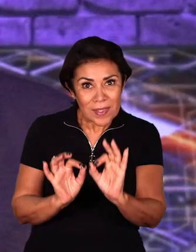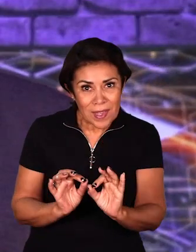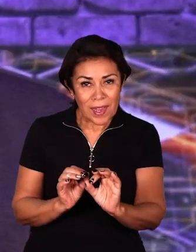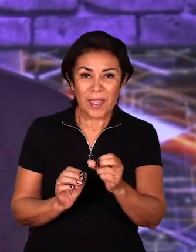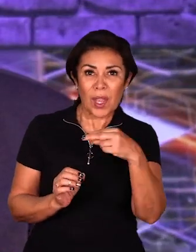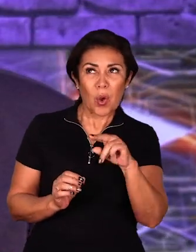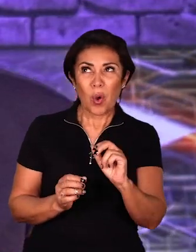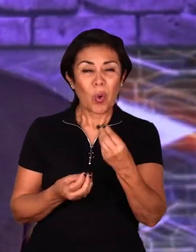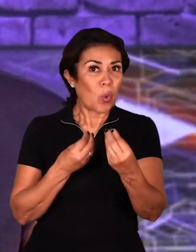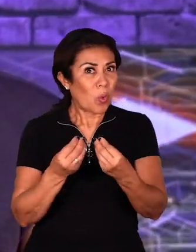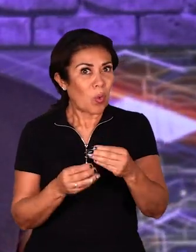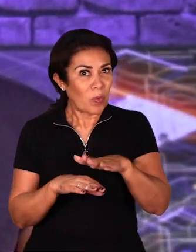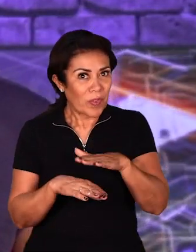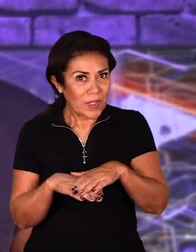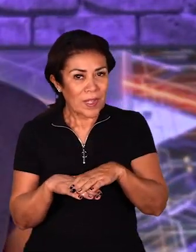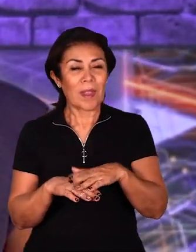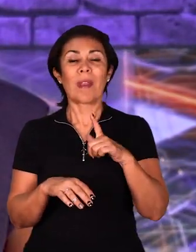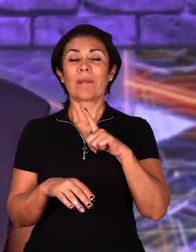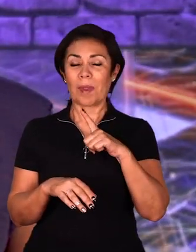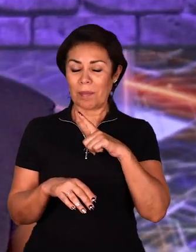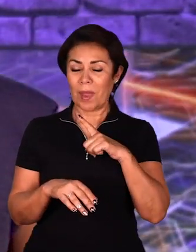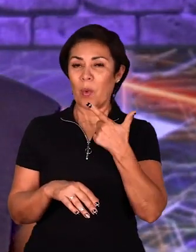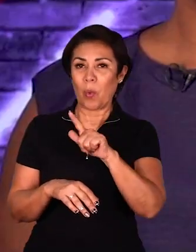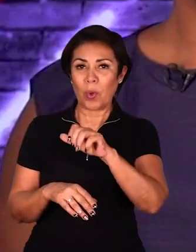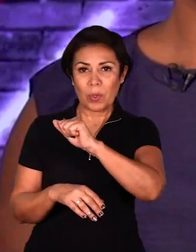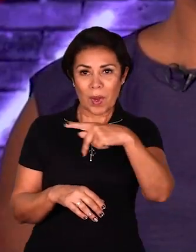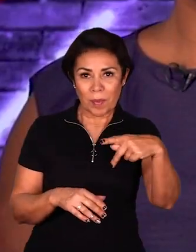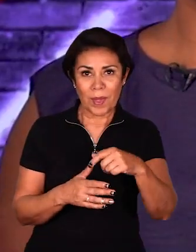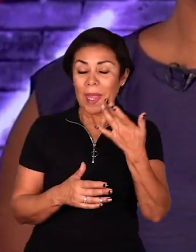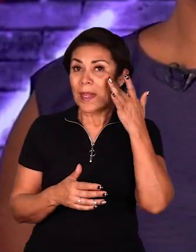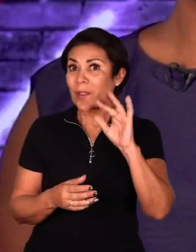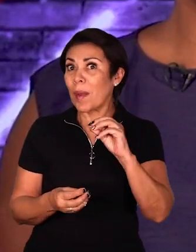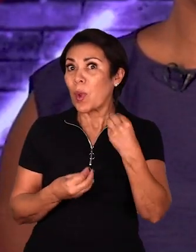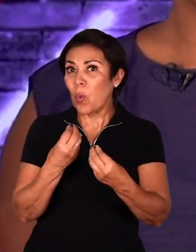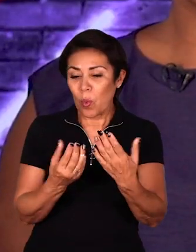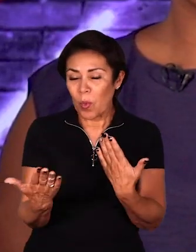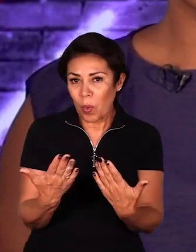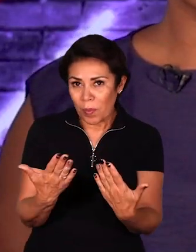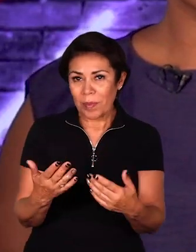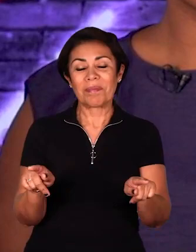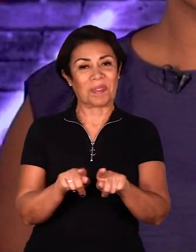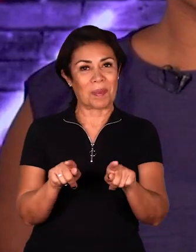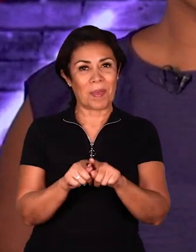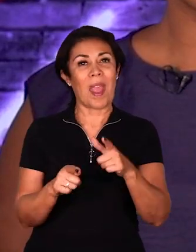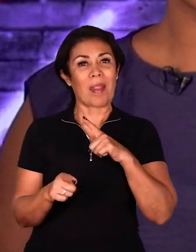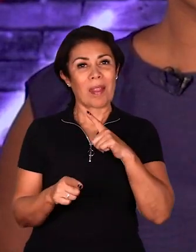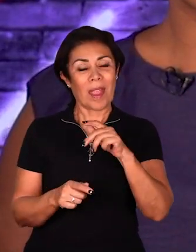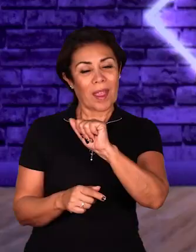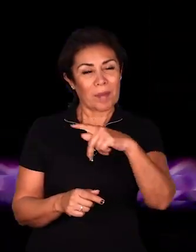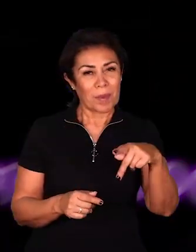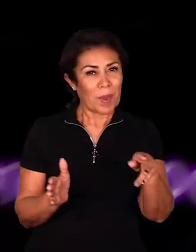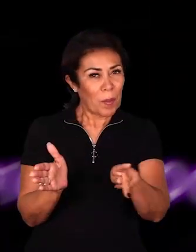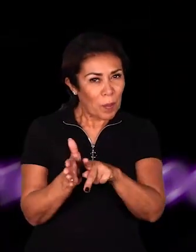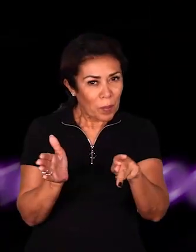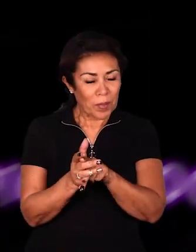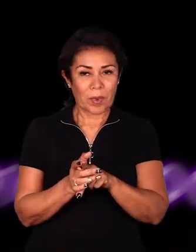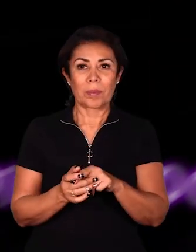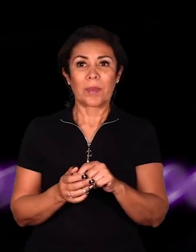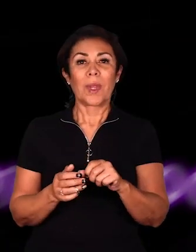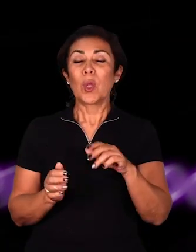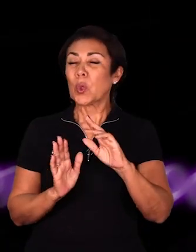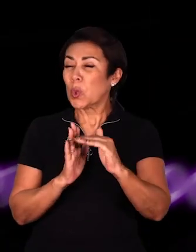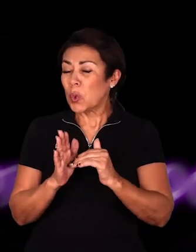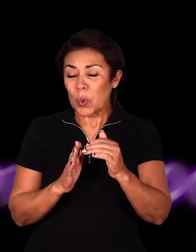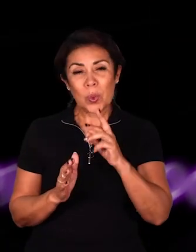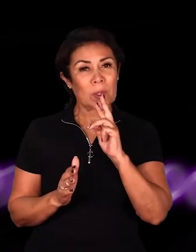forma correta de usar tipos no seu programa? Tem lá no Stack Overflow. Não sabe como comparar strings em Java? Dá uma olhadinha no Stack Overflow. Precisa formatar dados?